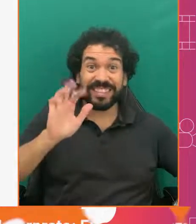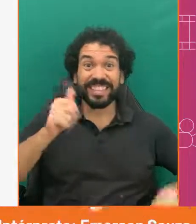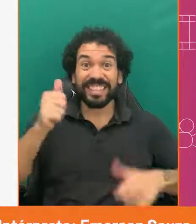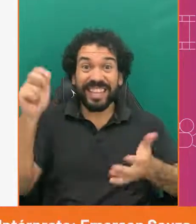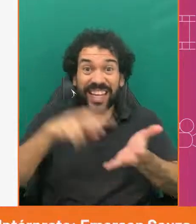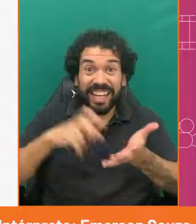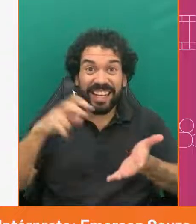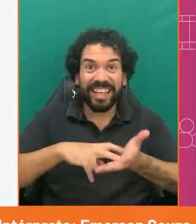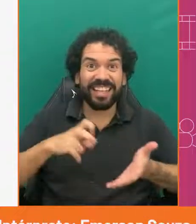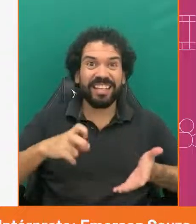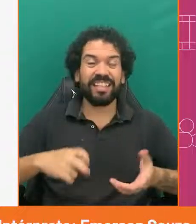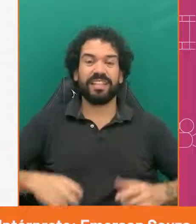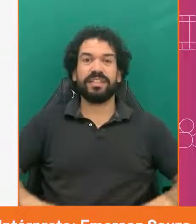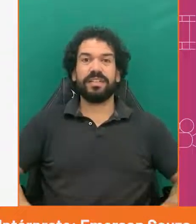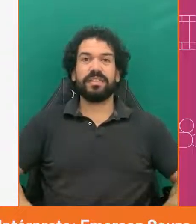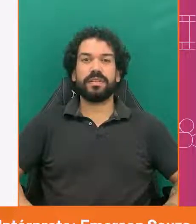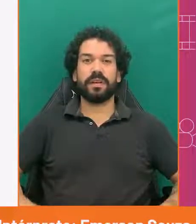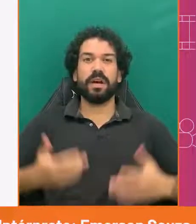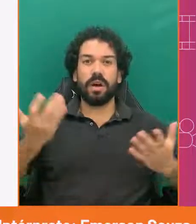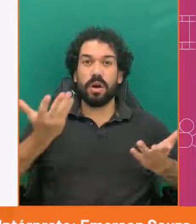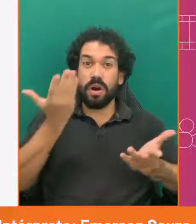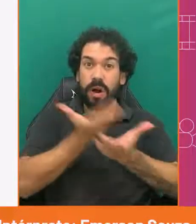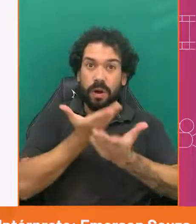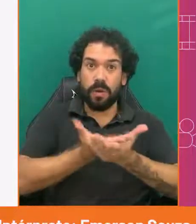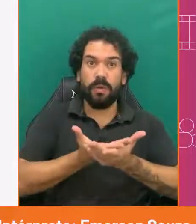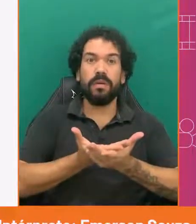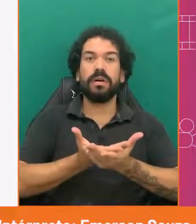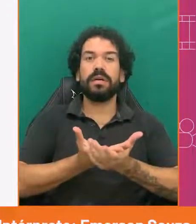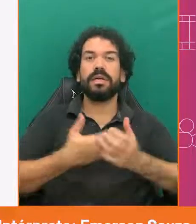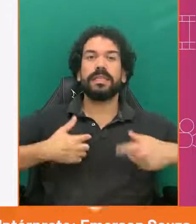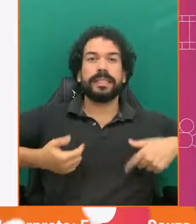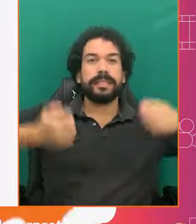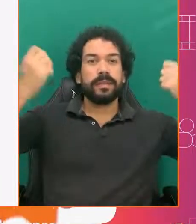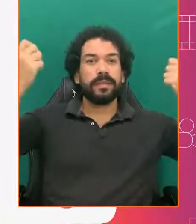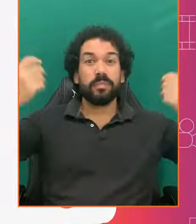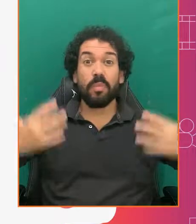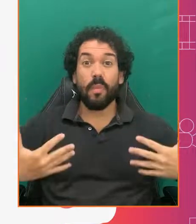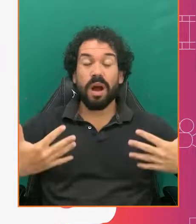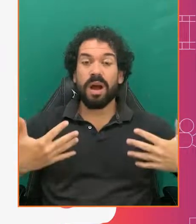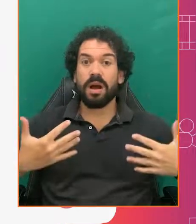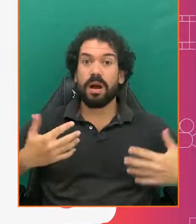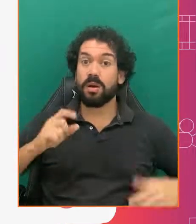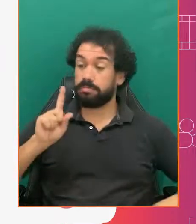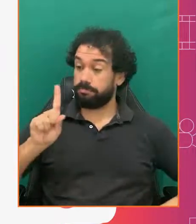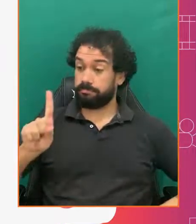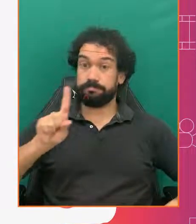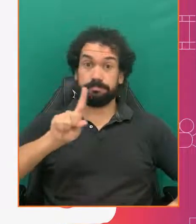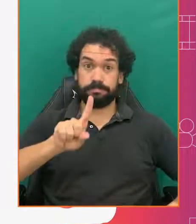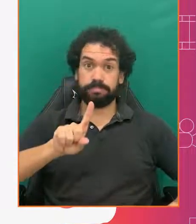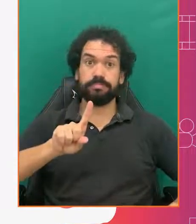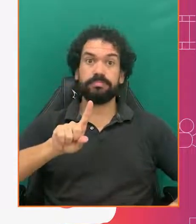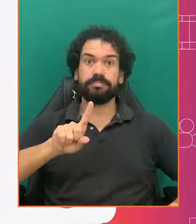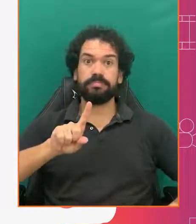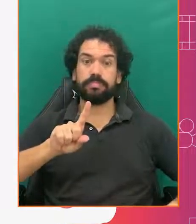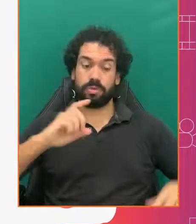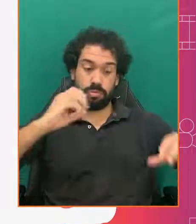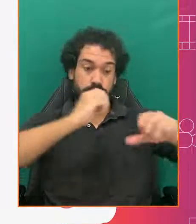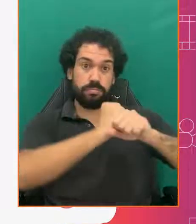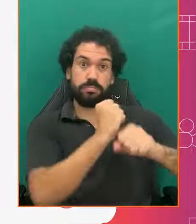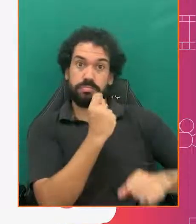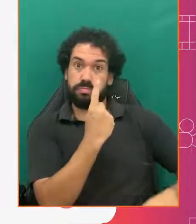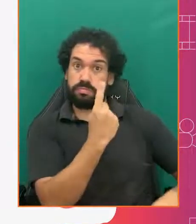E aí, pessoal, animados? Nessa unidade, eu vou falar sobre o